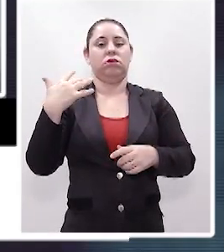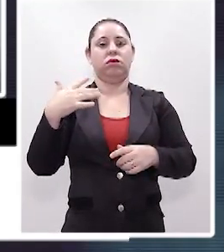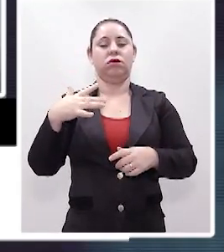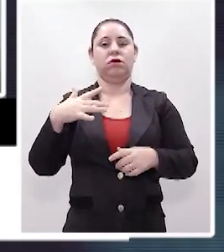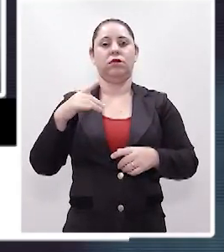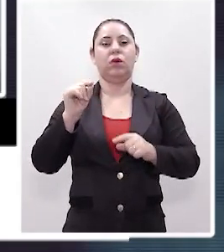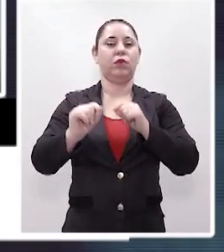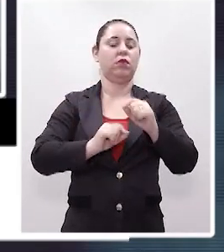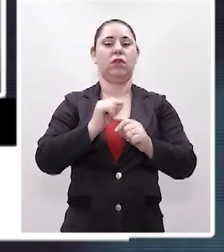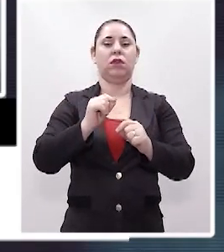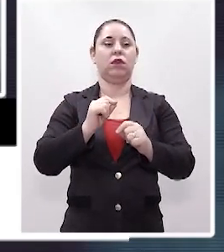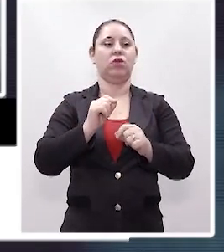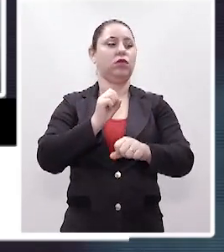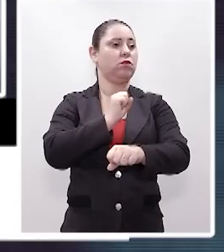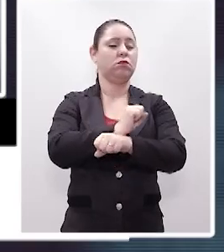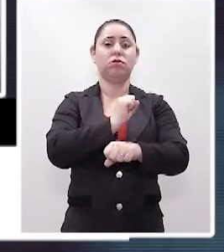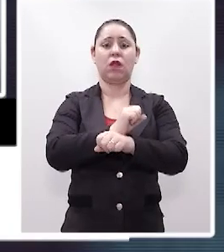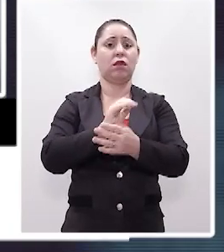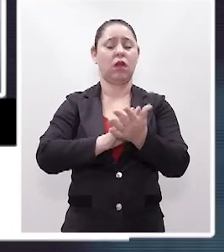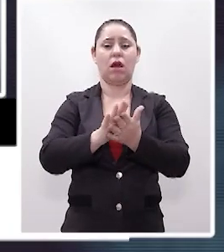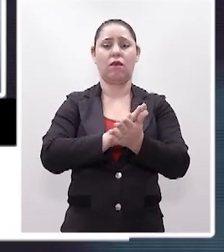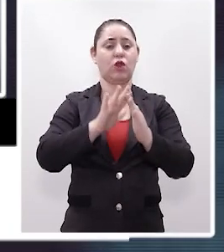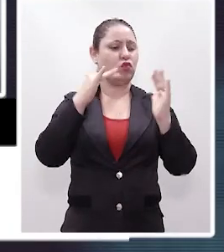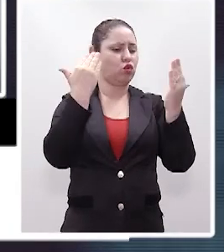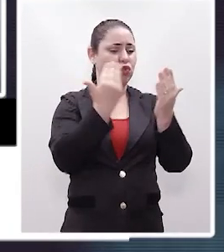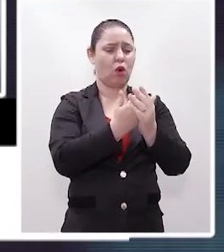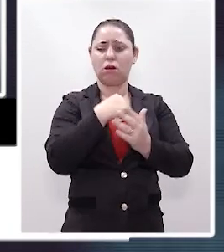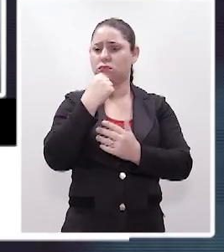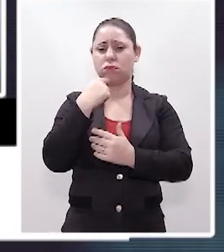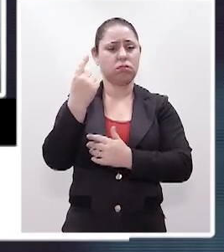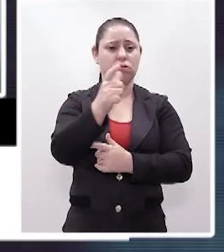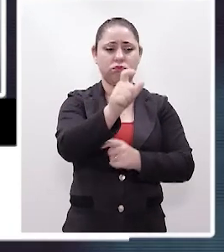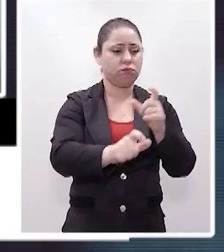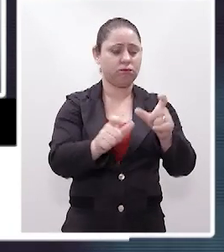uma questão inesperada, escola nenhuma